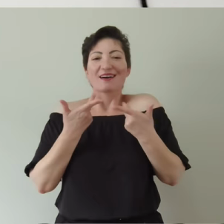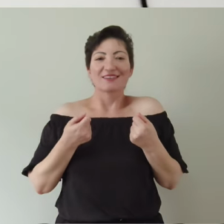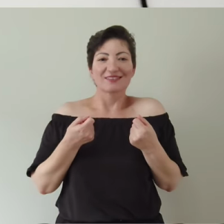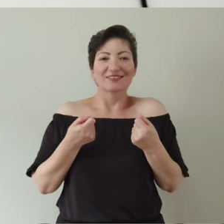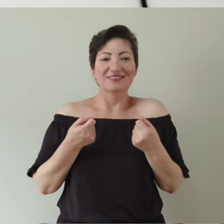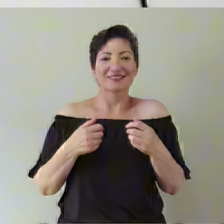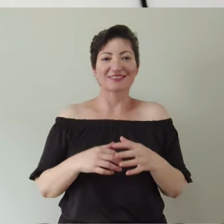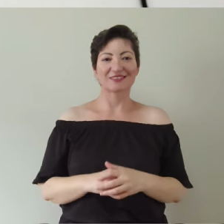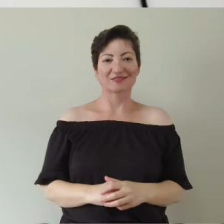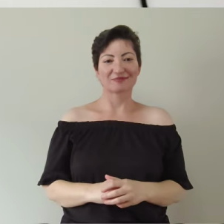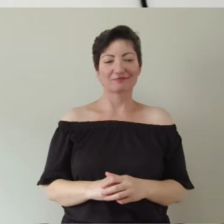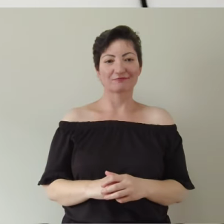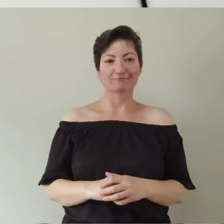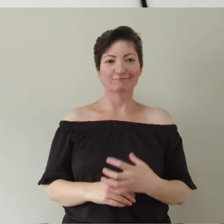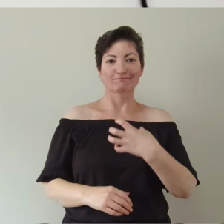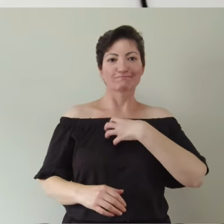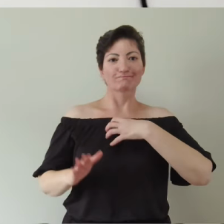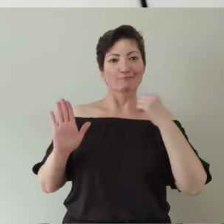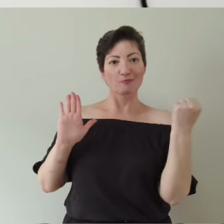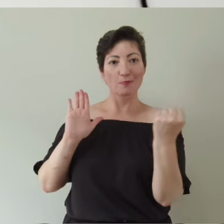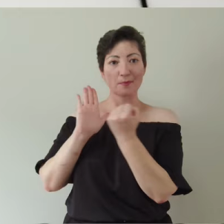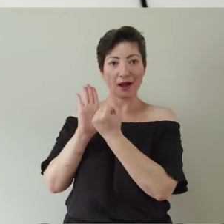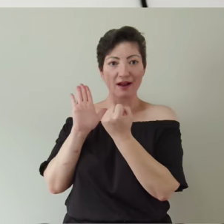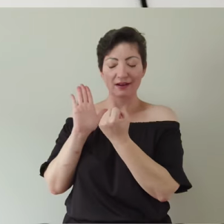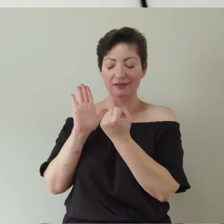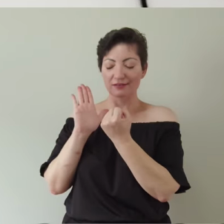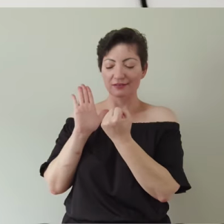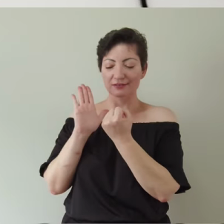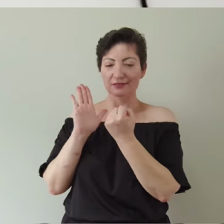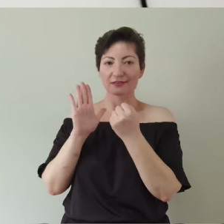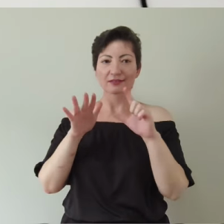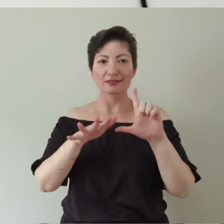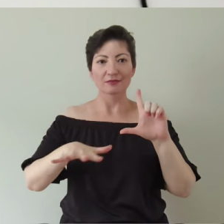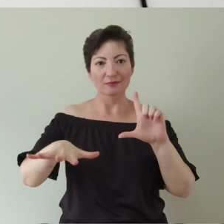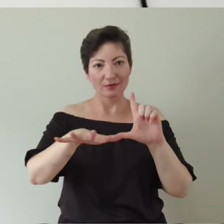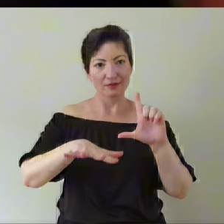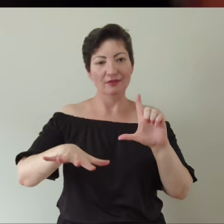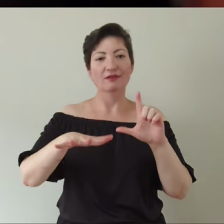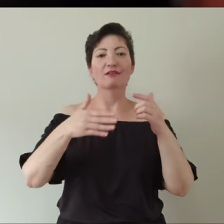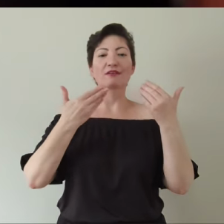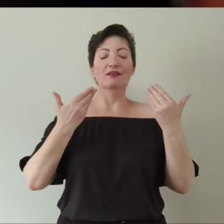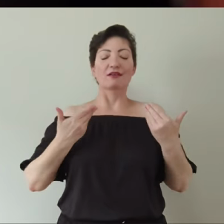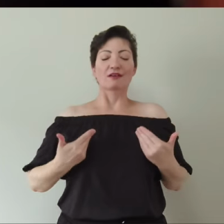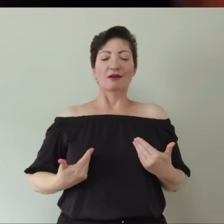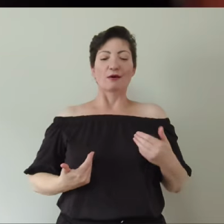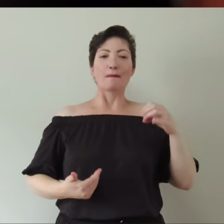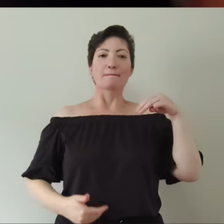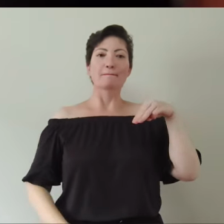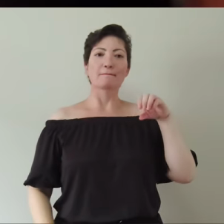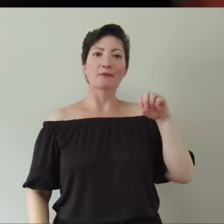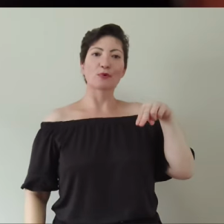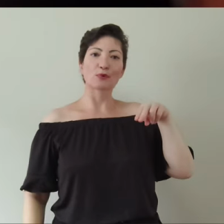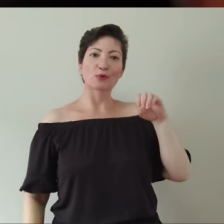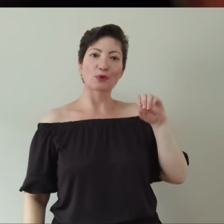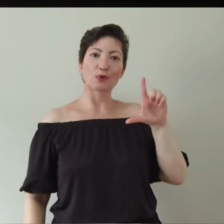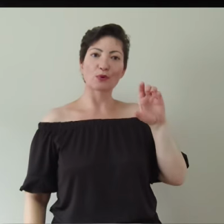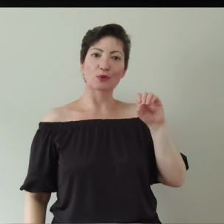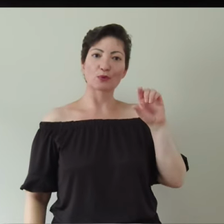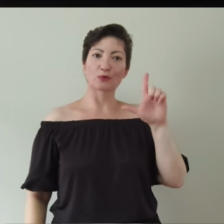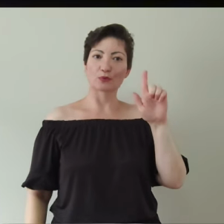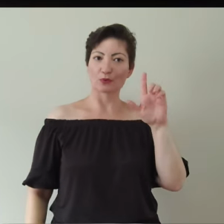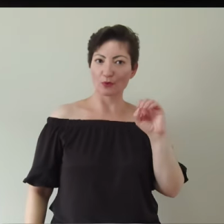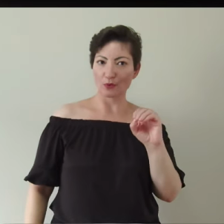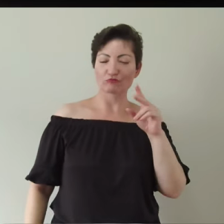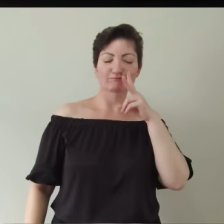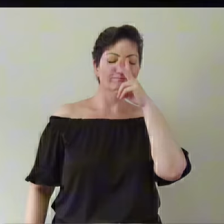espetáculo mais marcante nesses 10 anos para mim foi o meu monólogo. O monólogo é forte e dinâmico